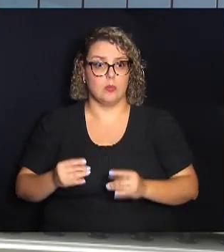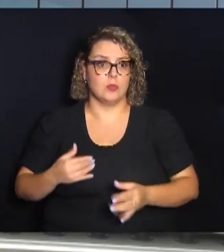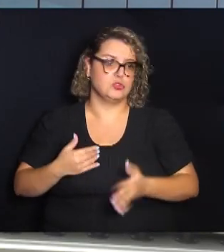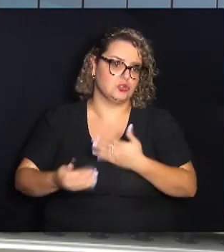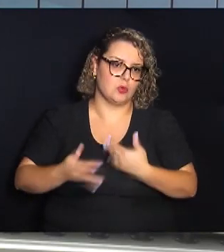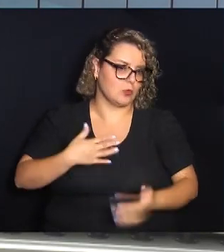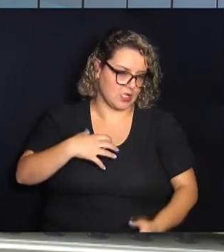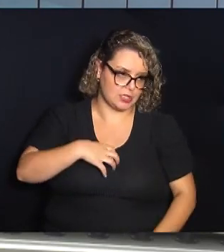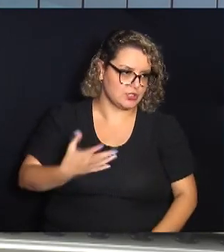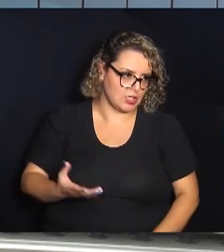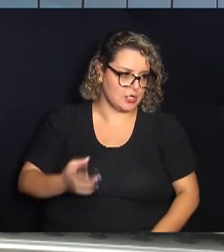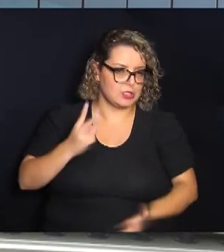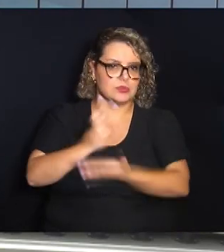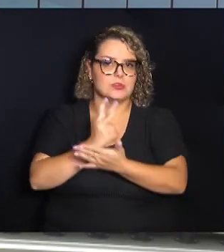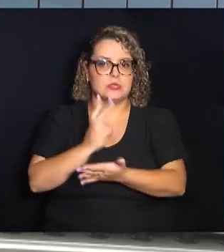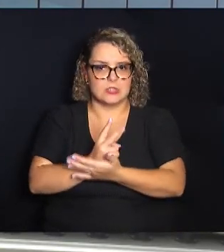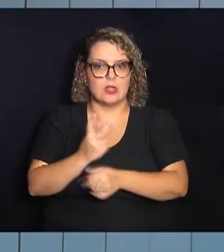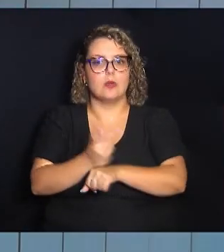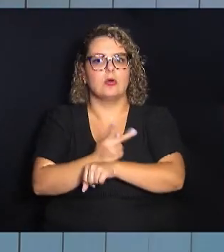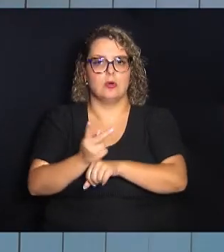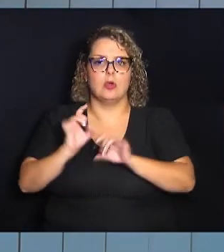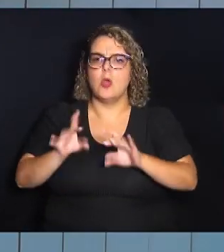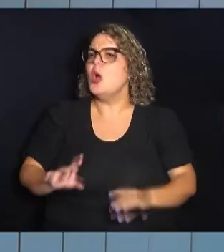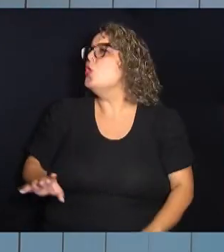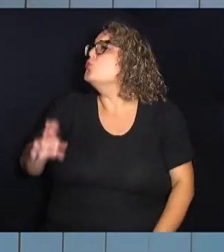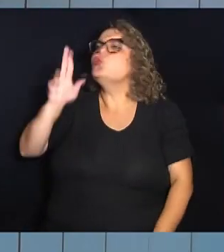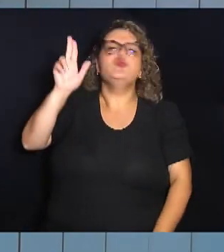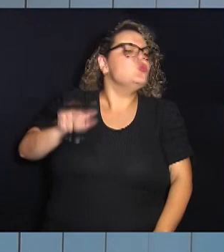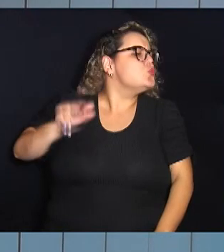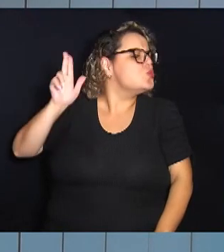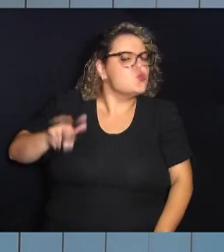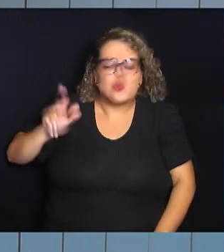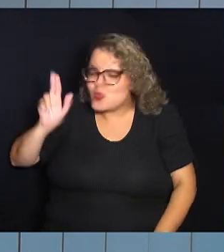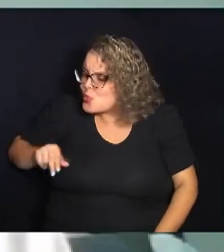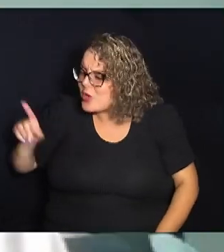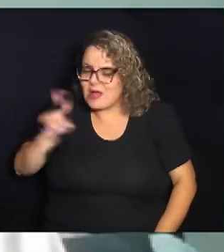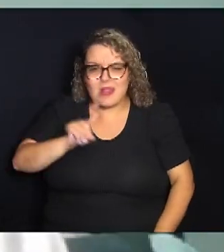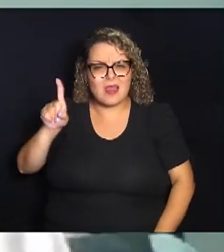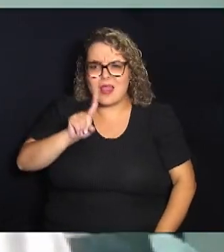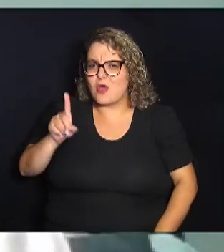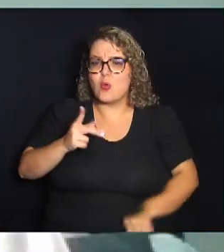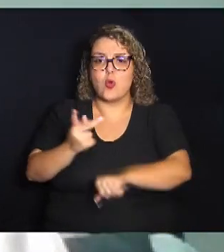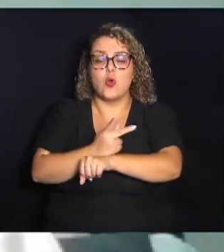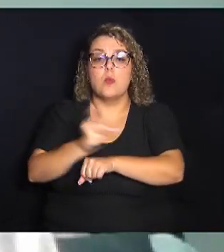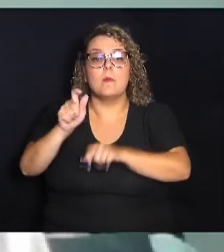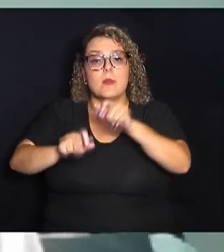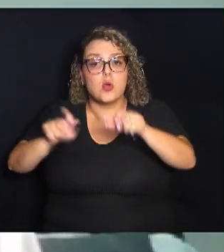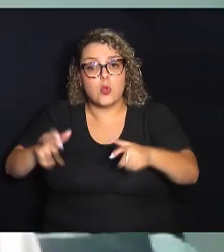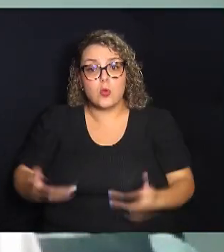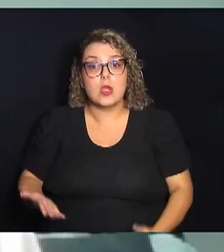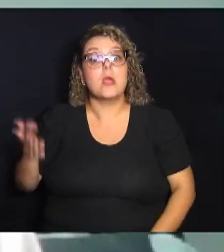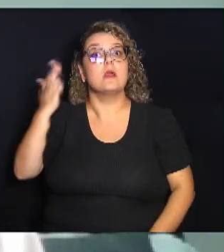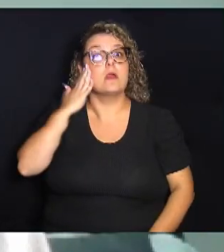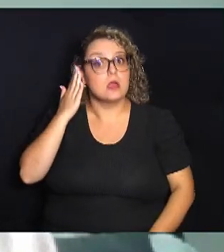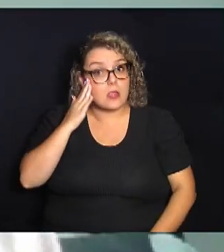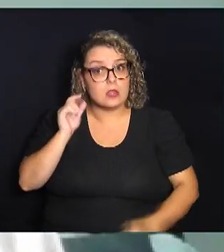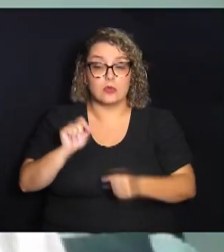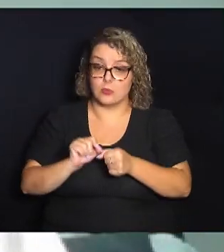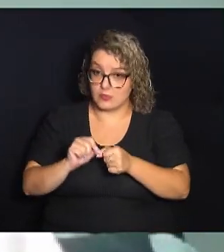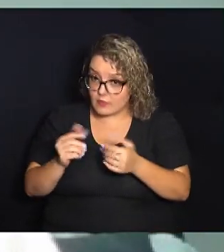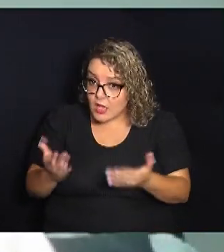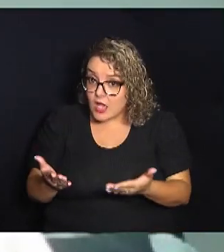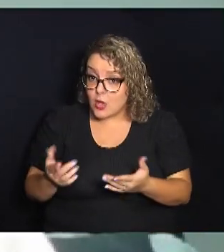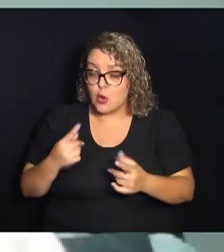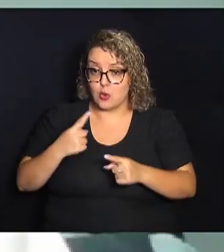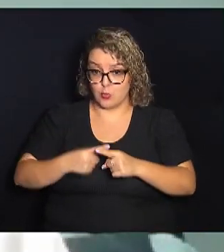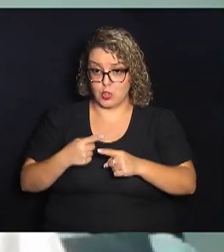própria, né, doutor? Sempre procurar um De especialista. jeito nenhum. Não, e tem que procurar pessoas que entendam do que fazem.